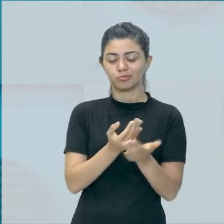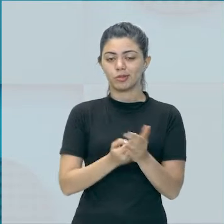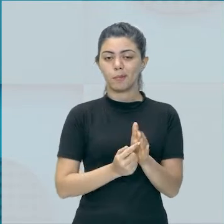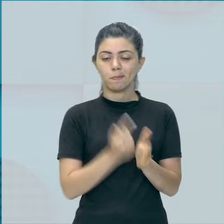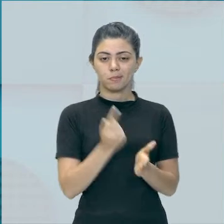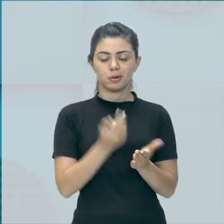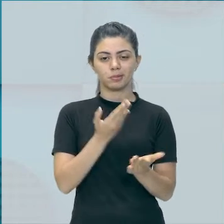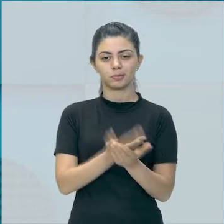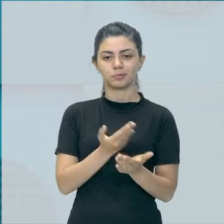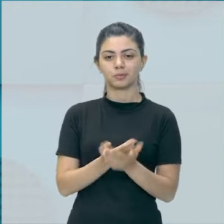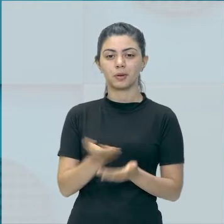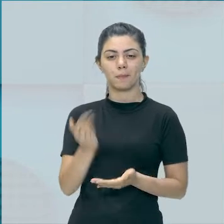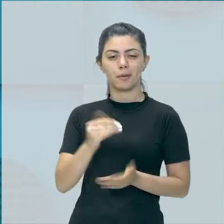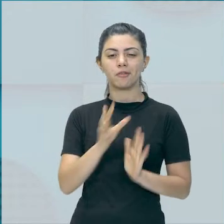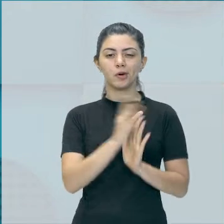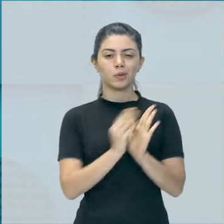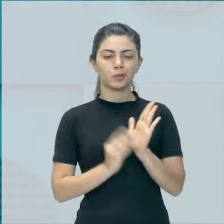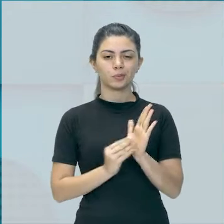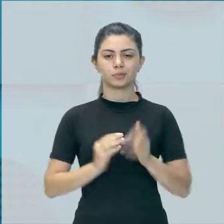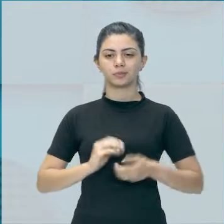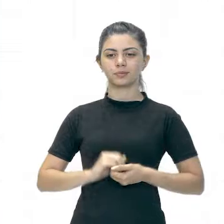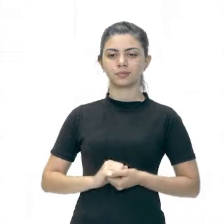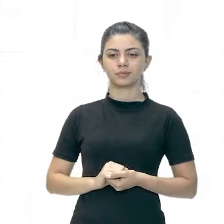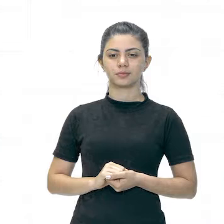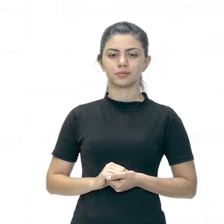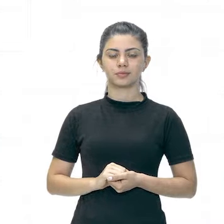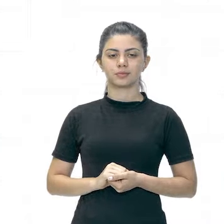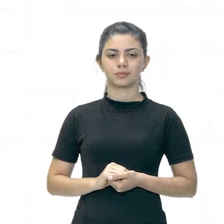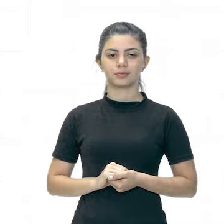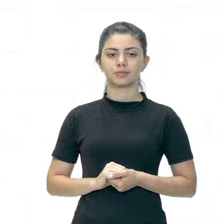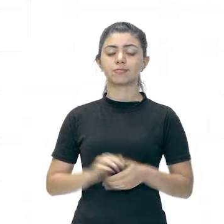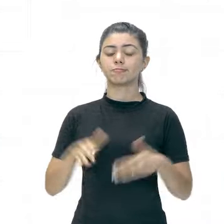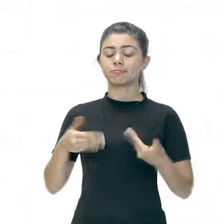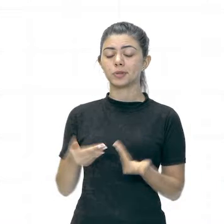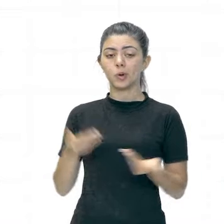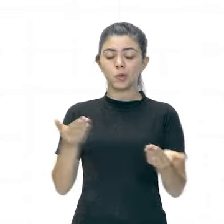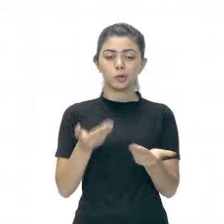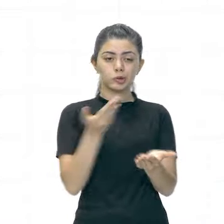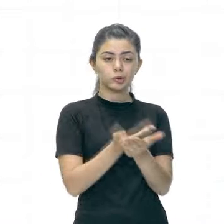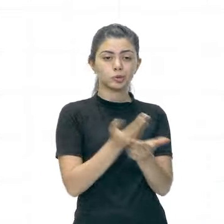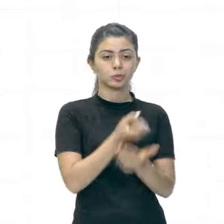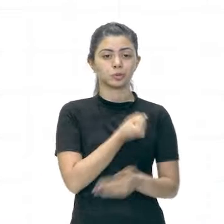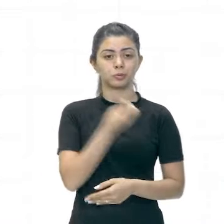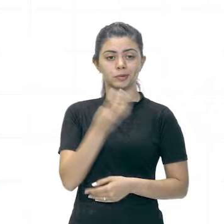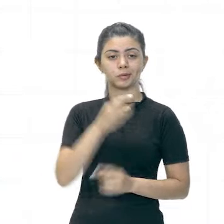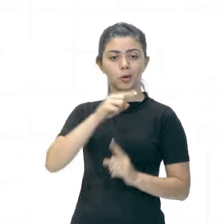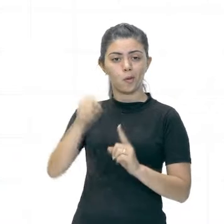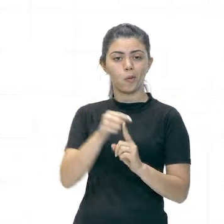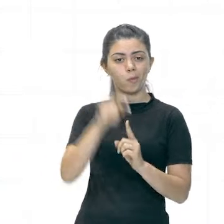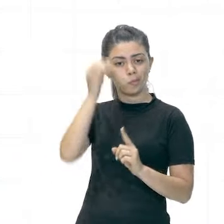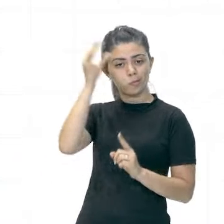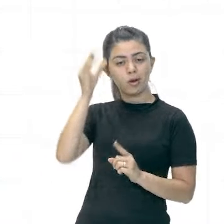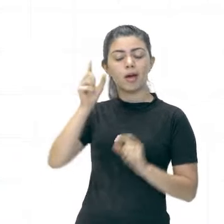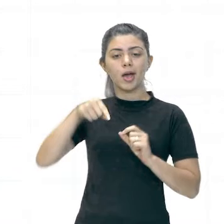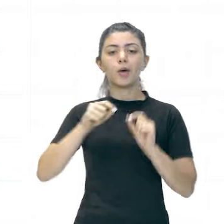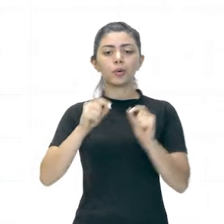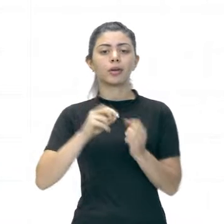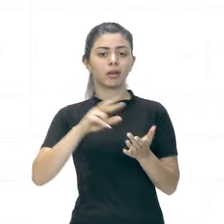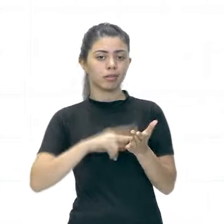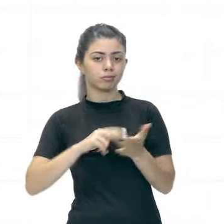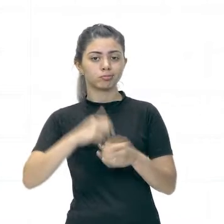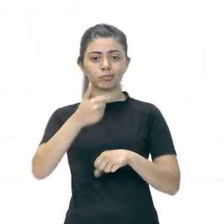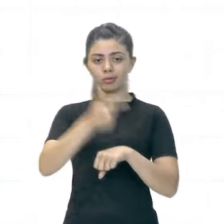nossa aula. E vamos conferir o nosso conteúdo de hoje. Então, nesta aula 3, o objeto de conhecimento é a construção